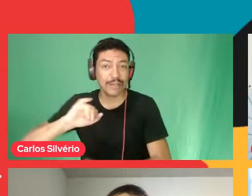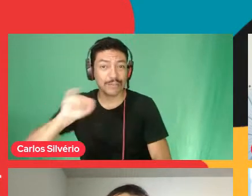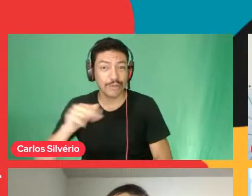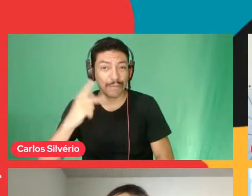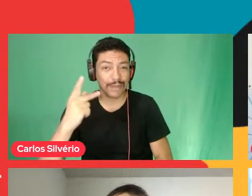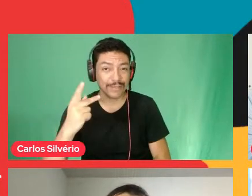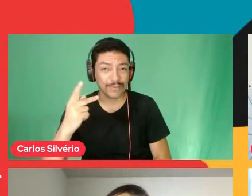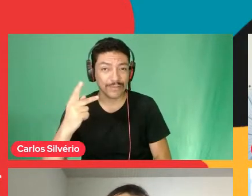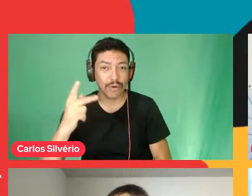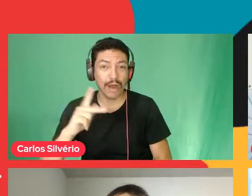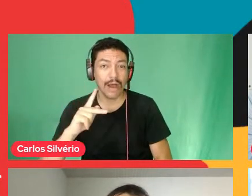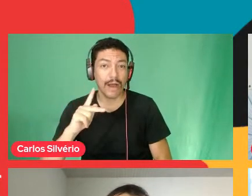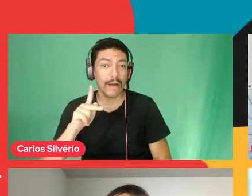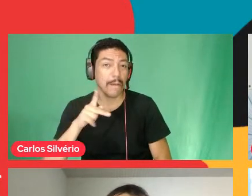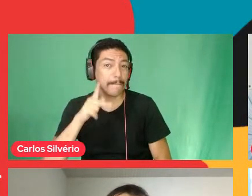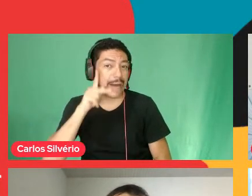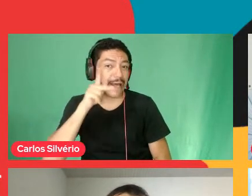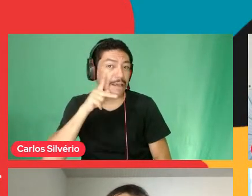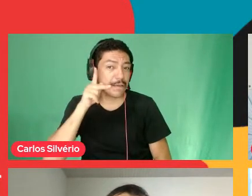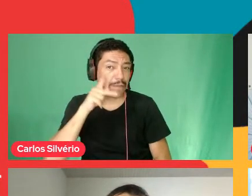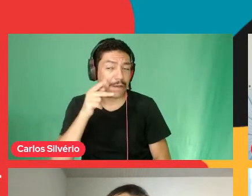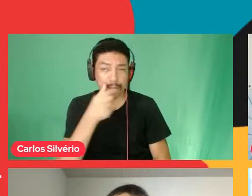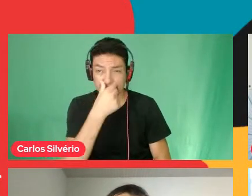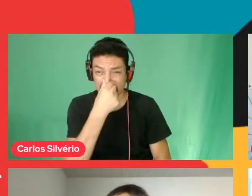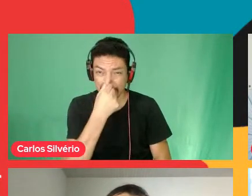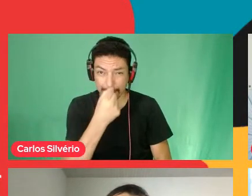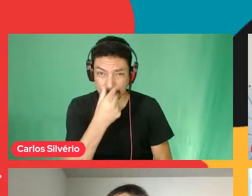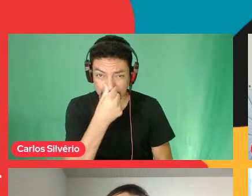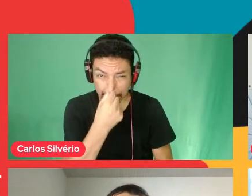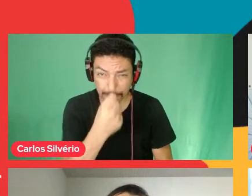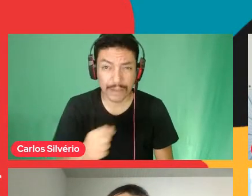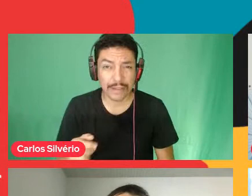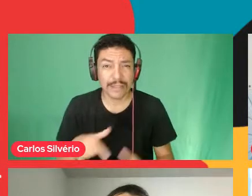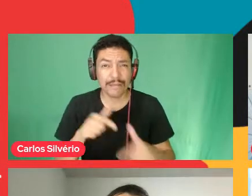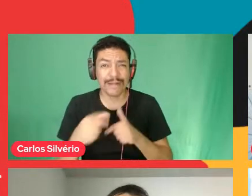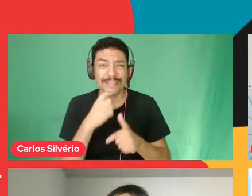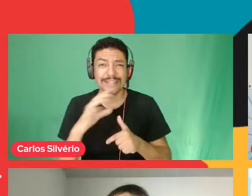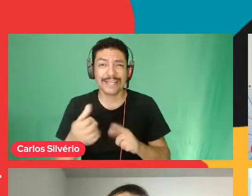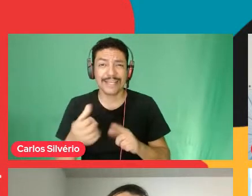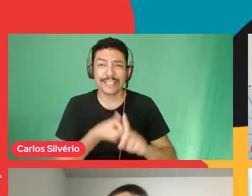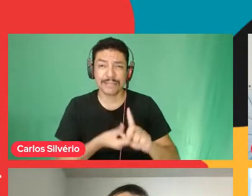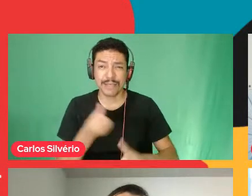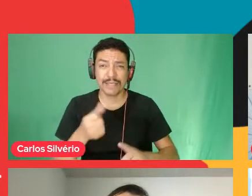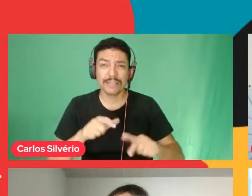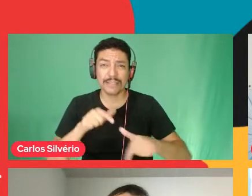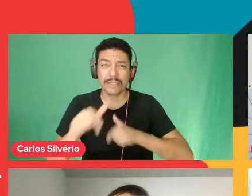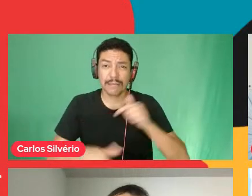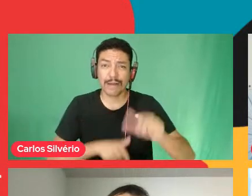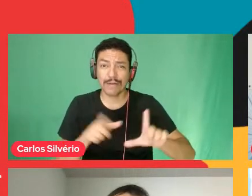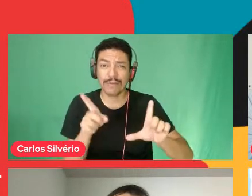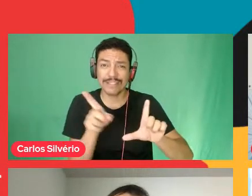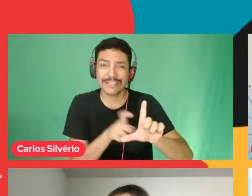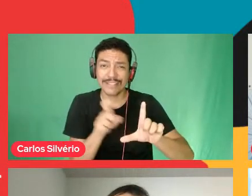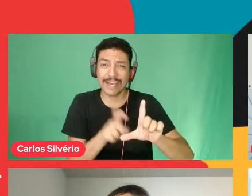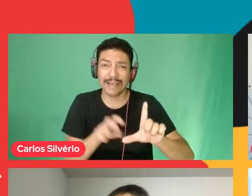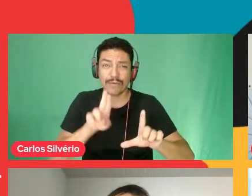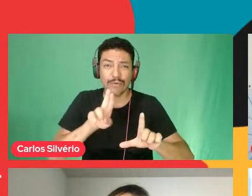Eu estou na CIT há pouco tempo, né? Estou há 6 meses, eu atuo como designer, sou product designer aqui na CIT.